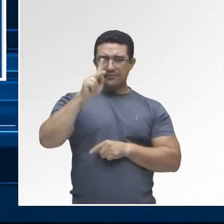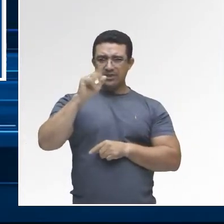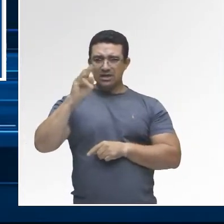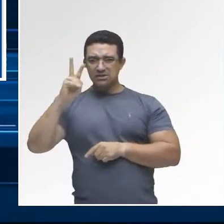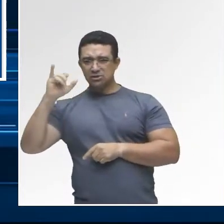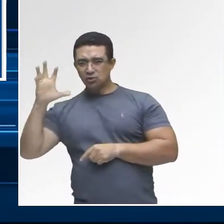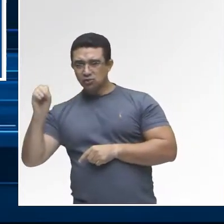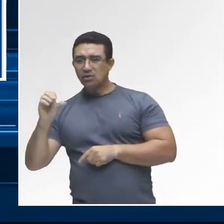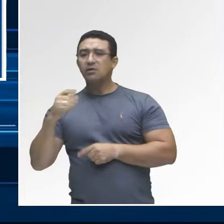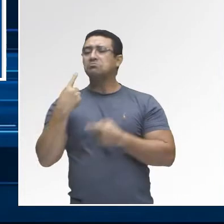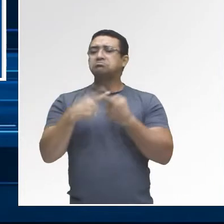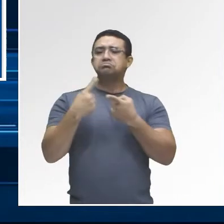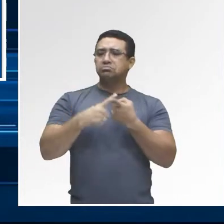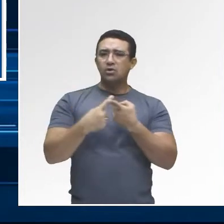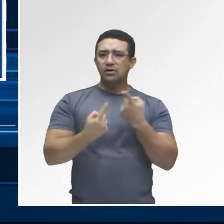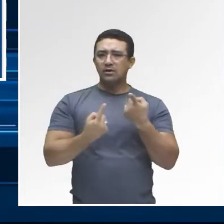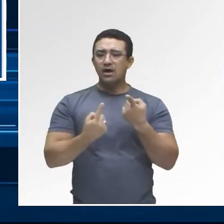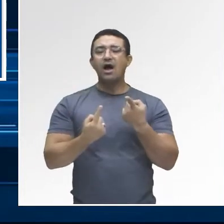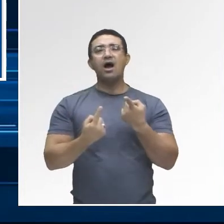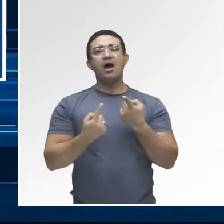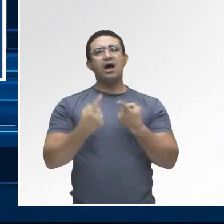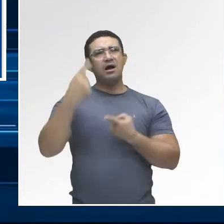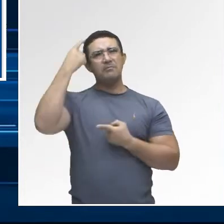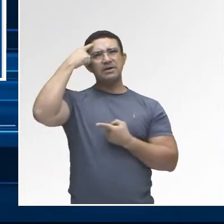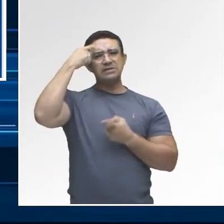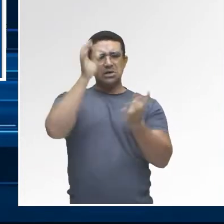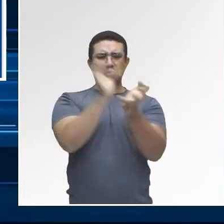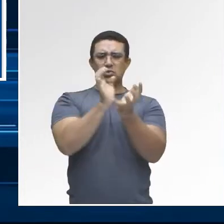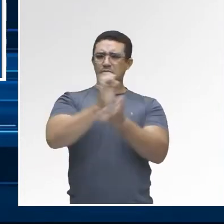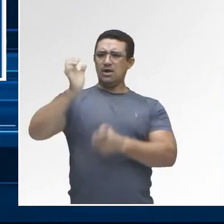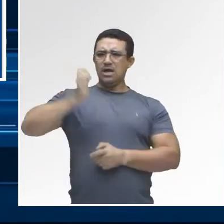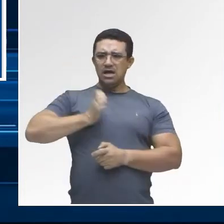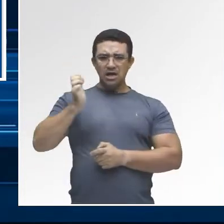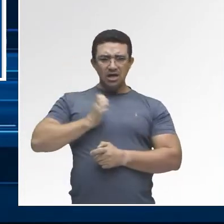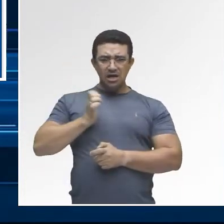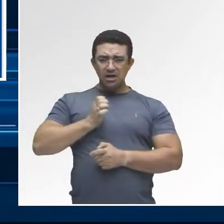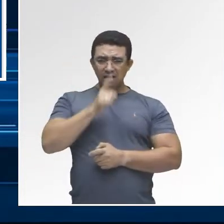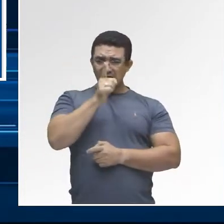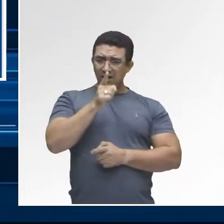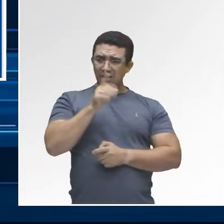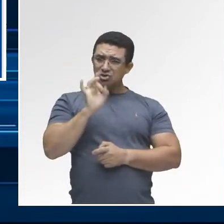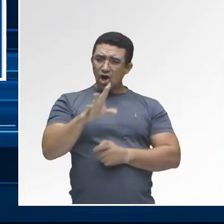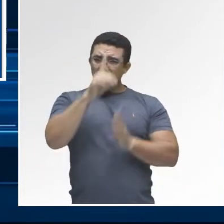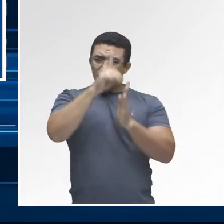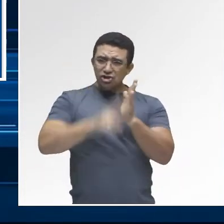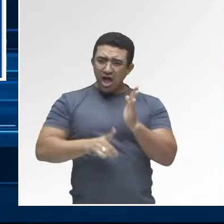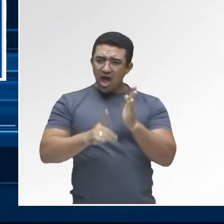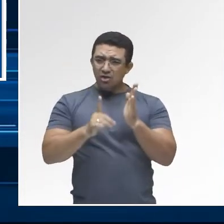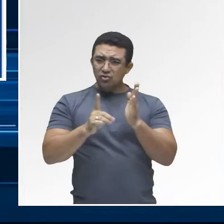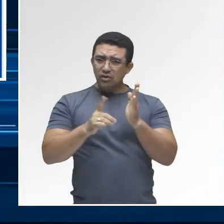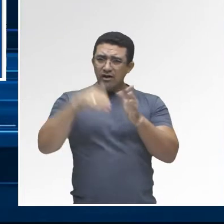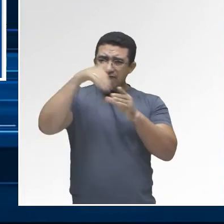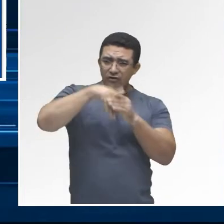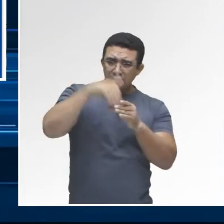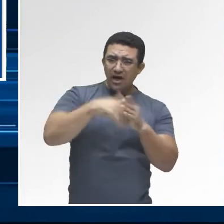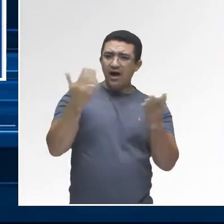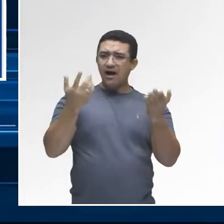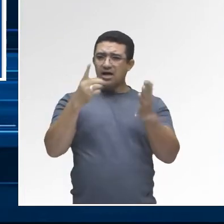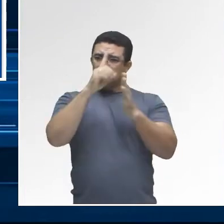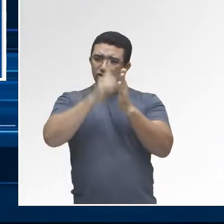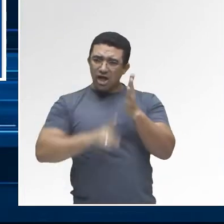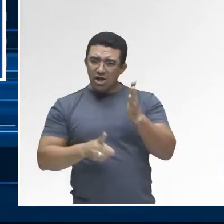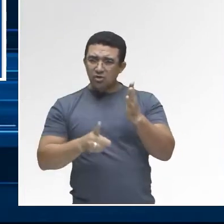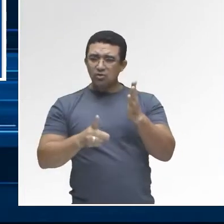Vai surtir efeito, porque os patrícios, eles vão ter que recuar. Eles vão ter que conceder alguns